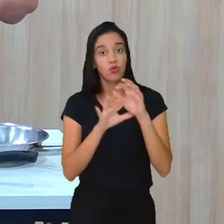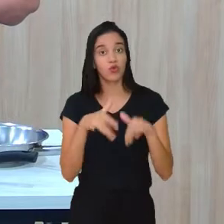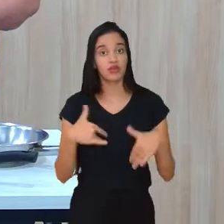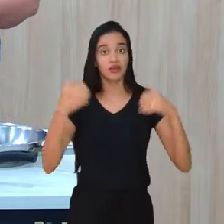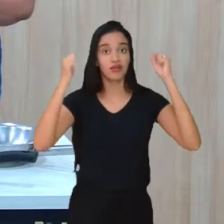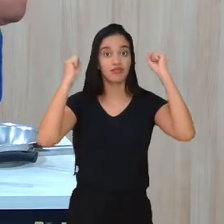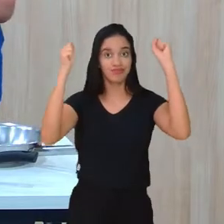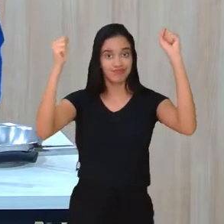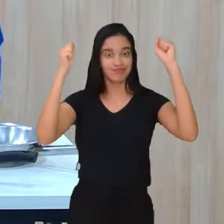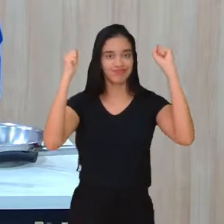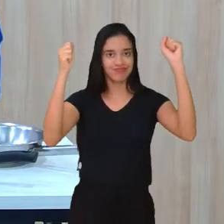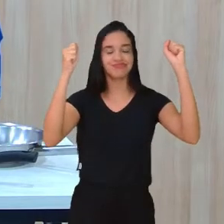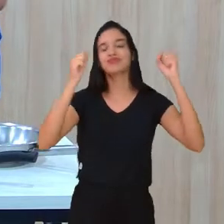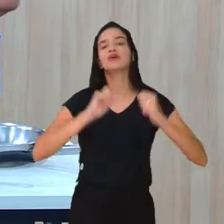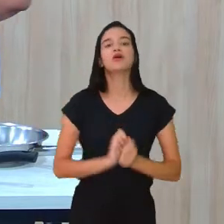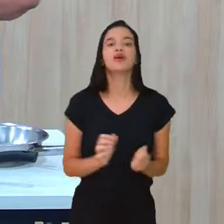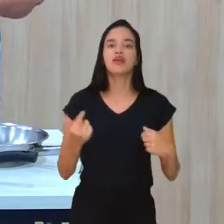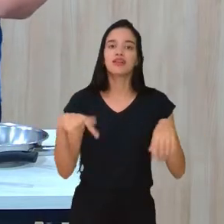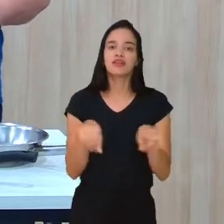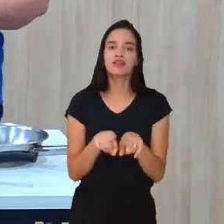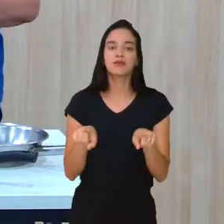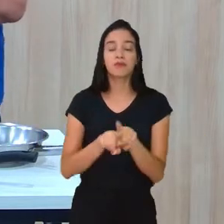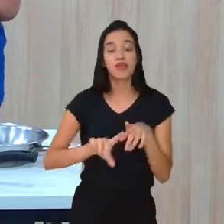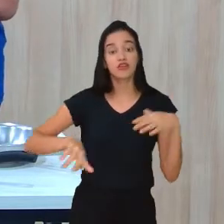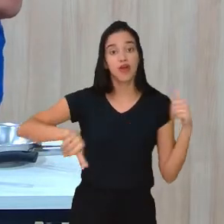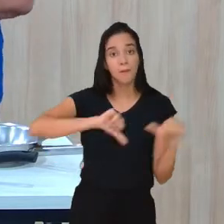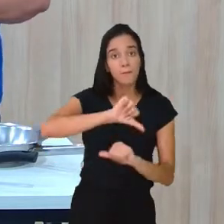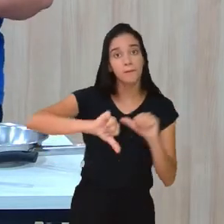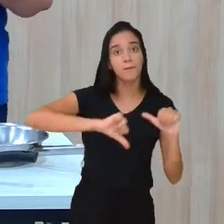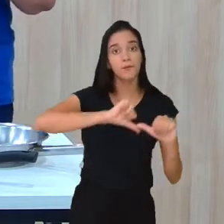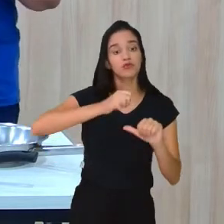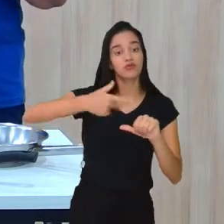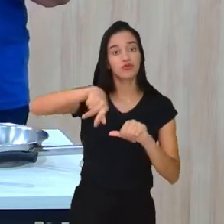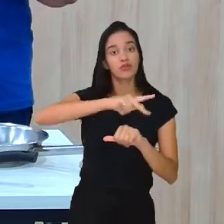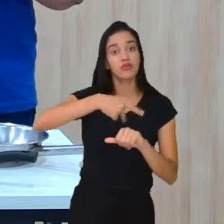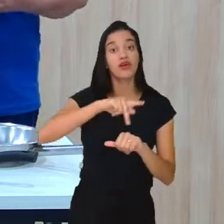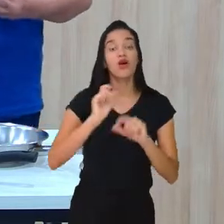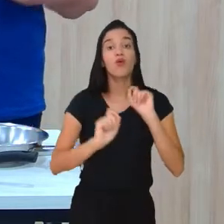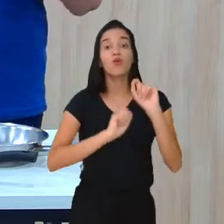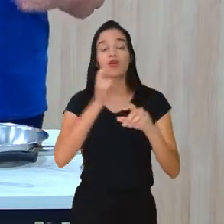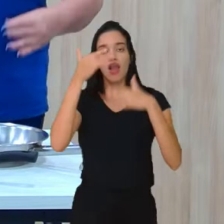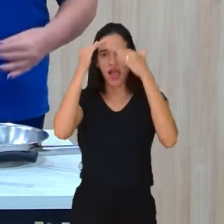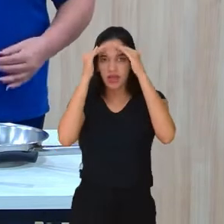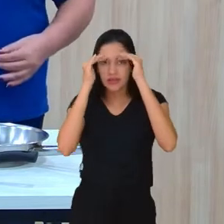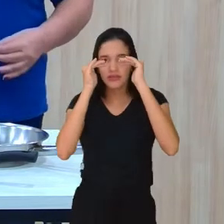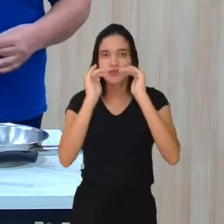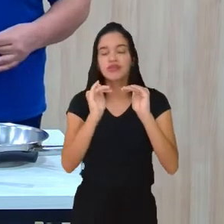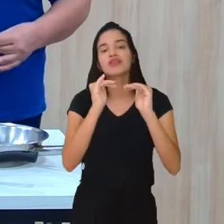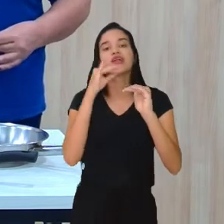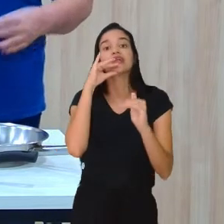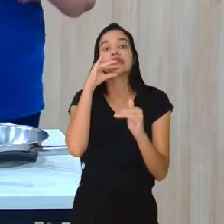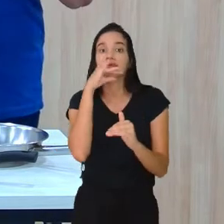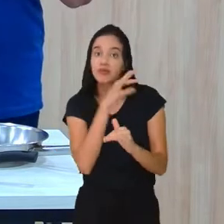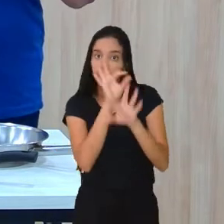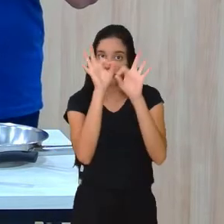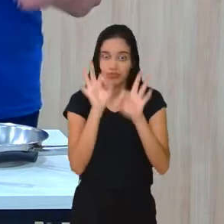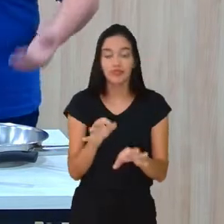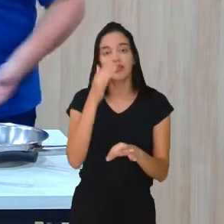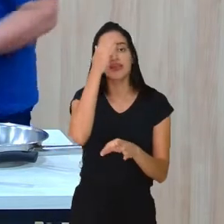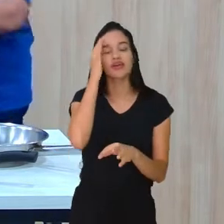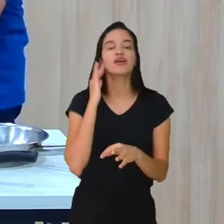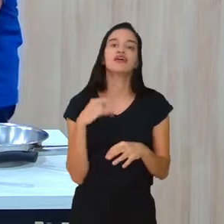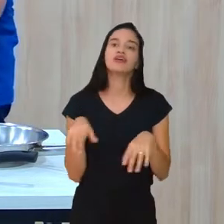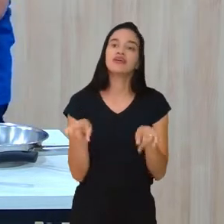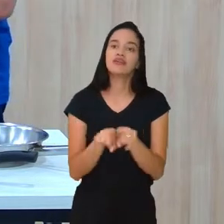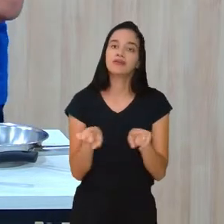torcidas. Então, essa modificação lá no Catar foi para respeitar a questão aí da temperatura. Tema também